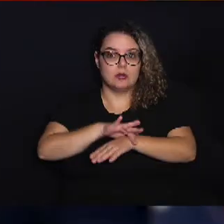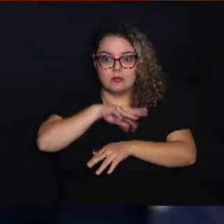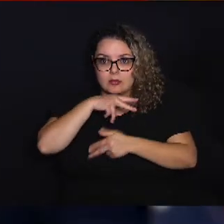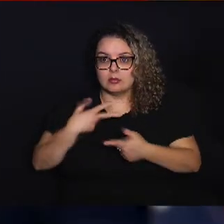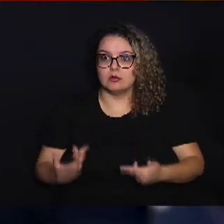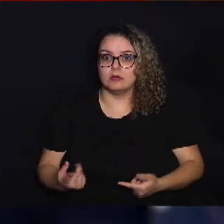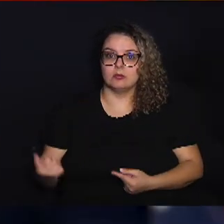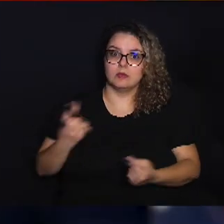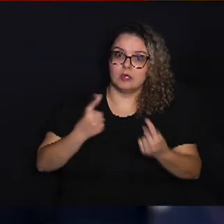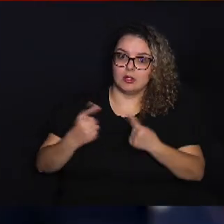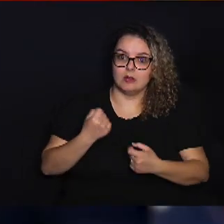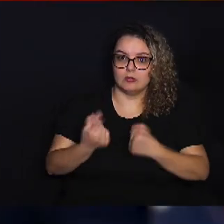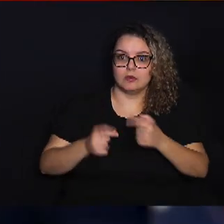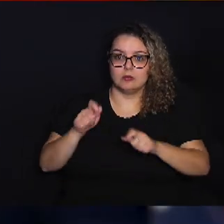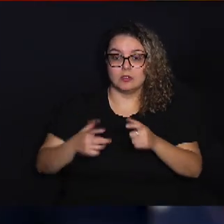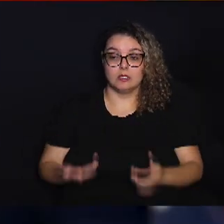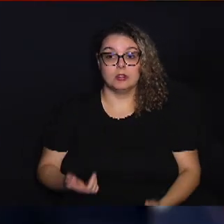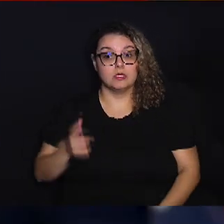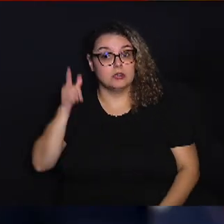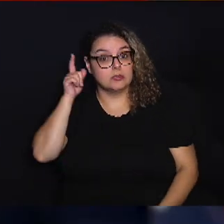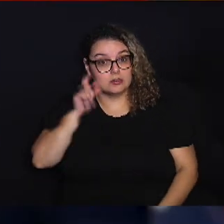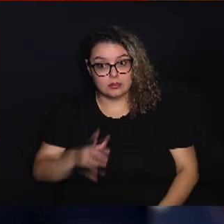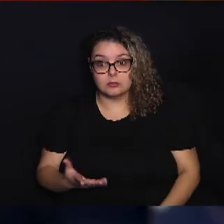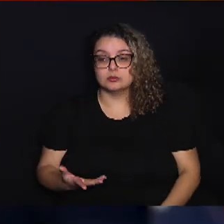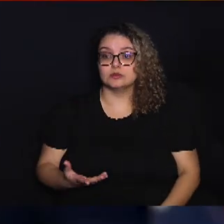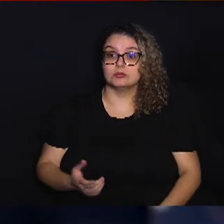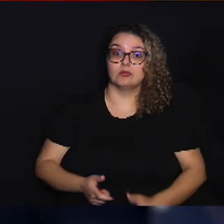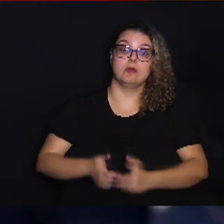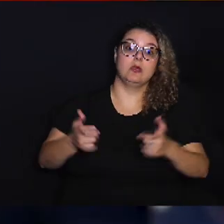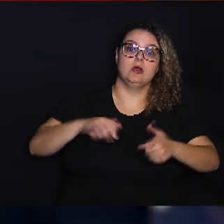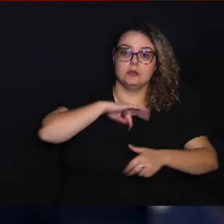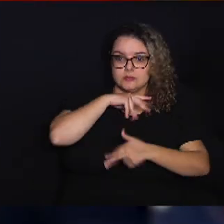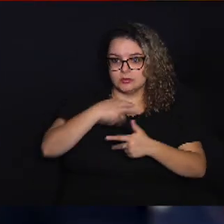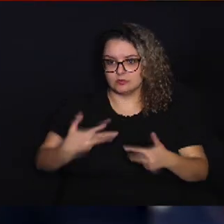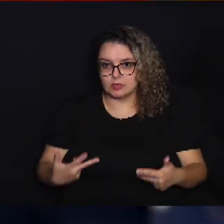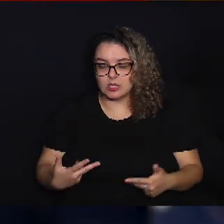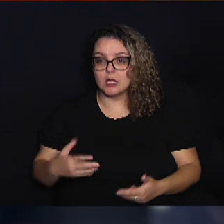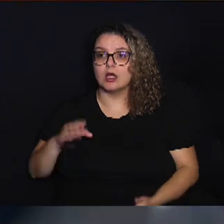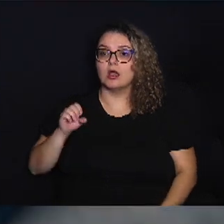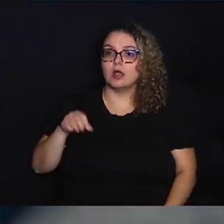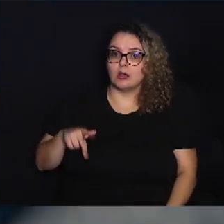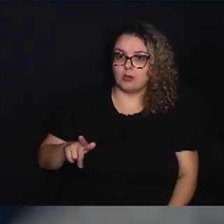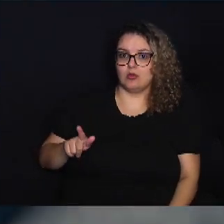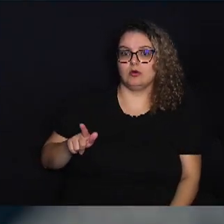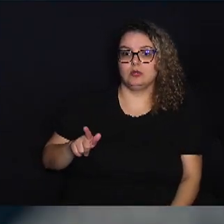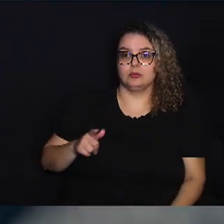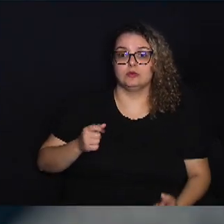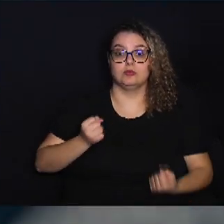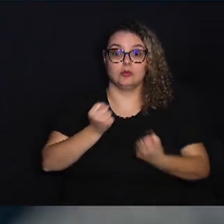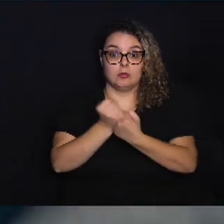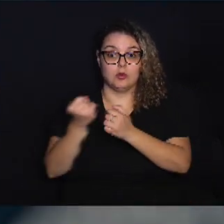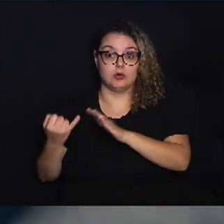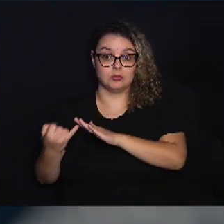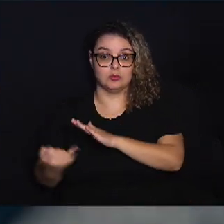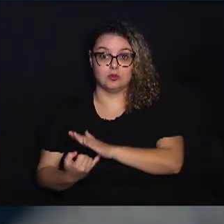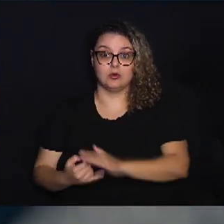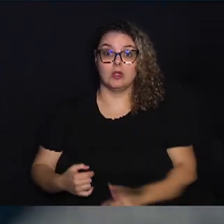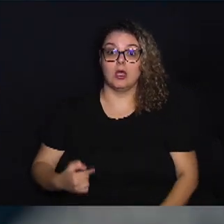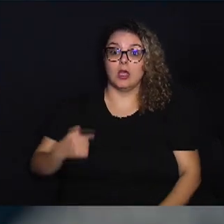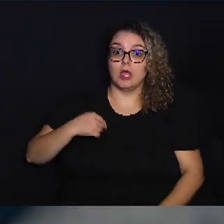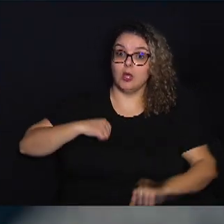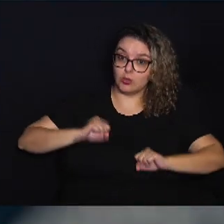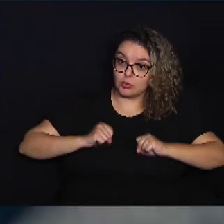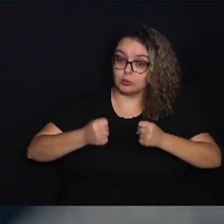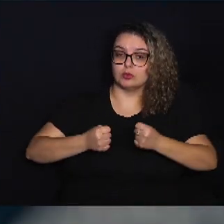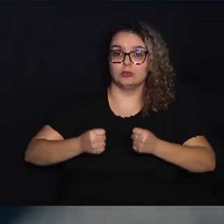alguns. Mesmo sem conseguir trazer uma grande quantidade de animais, a ONG, através do apoio do Instituto Eu Luto pelos